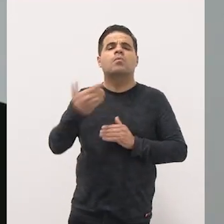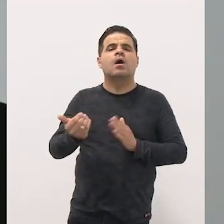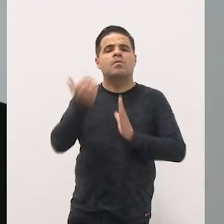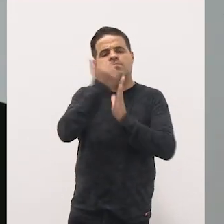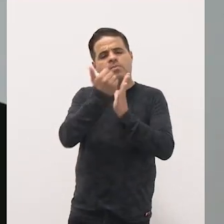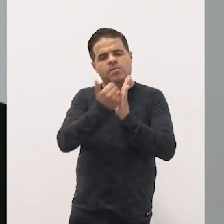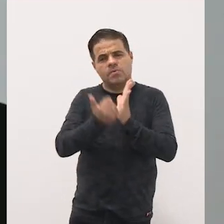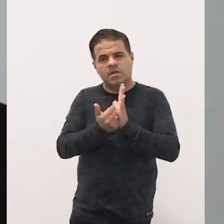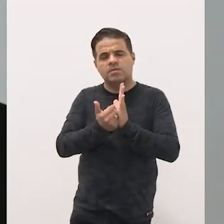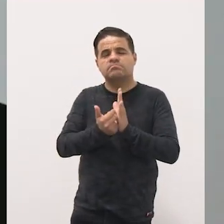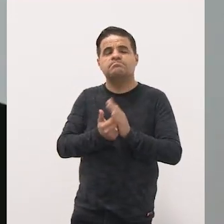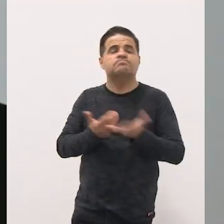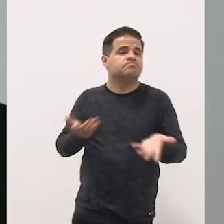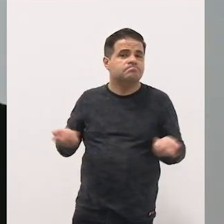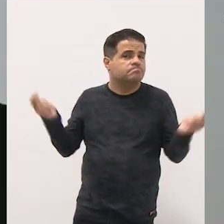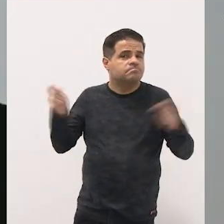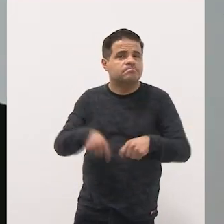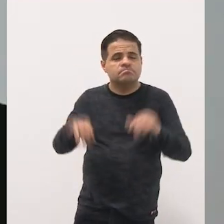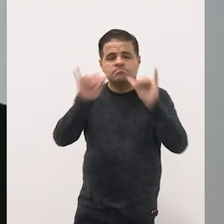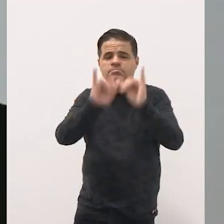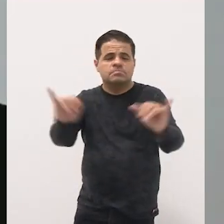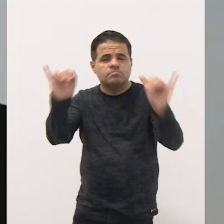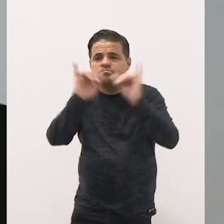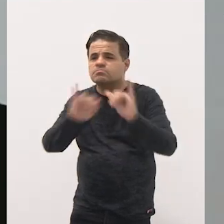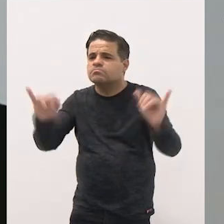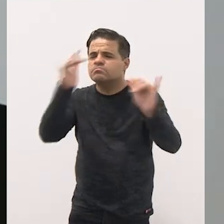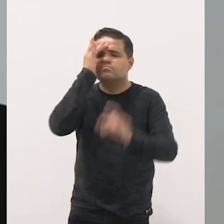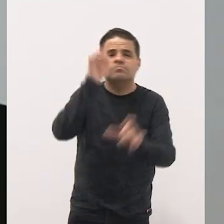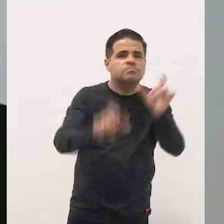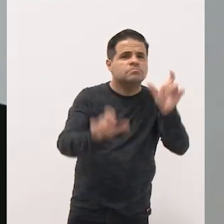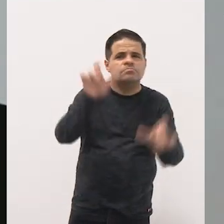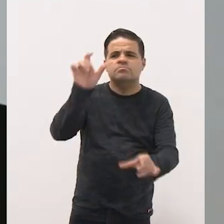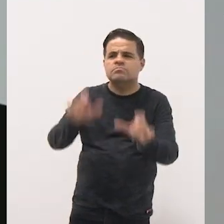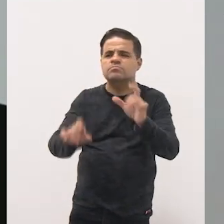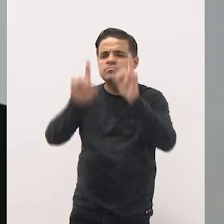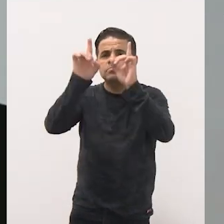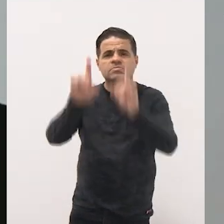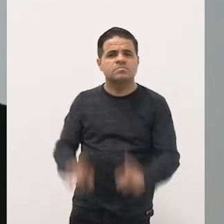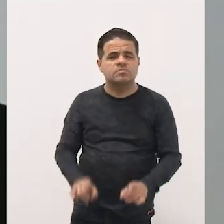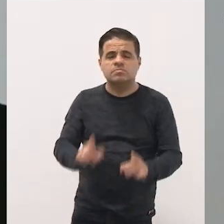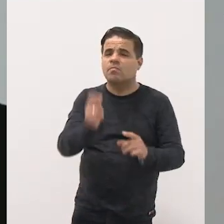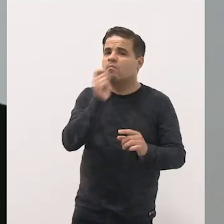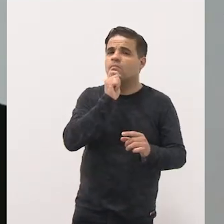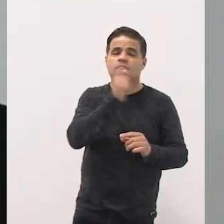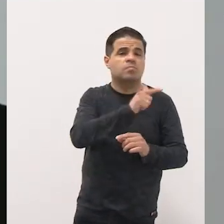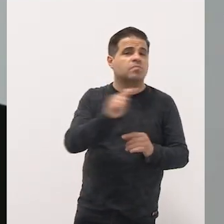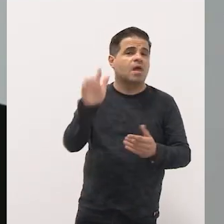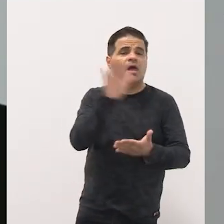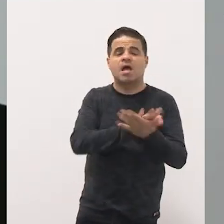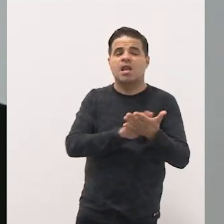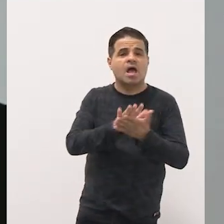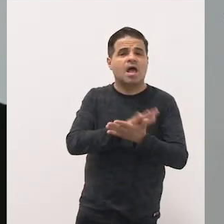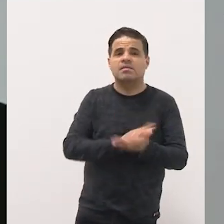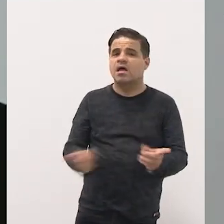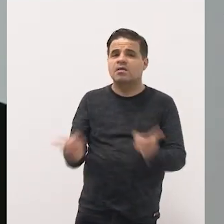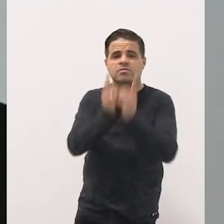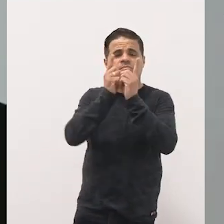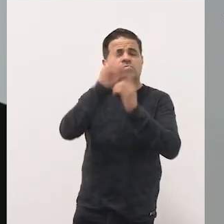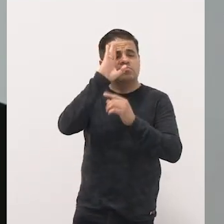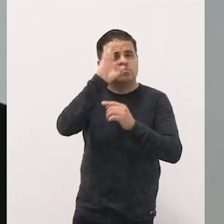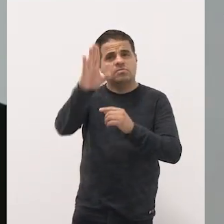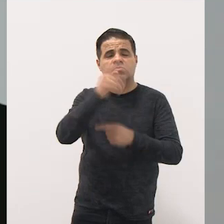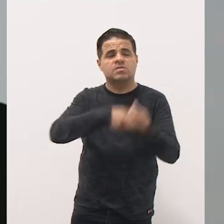programas assistenciais poderíamos divulgar para aquelas pessoas com deficiência que não têm nenhum tipo de atendimento,